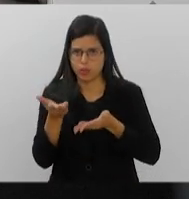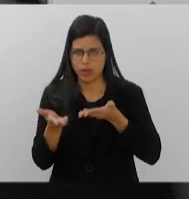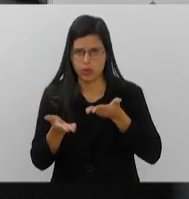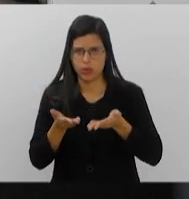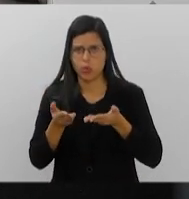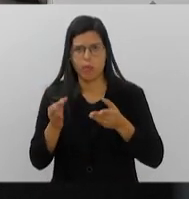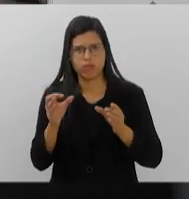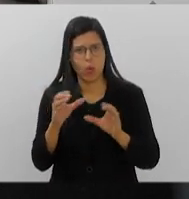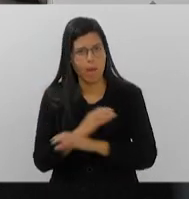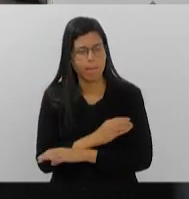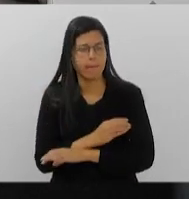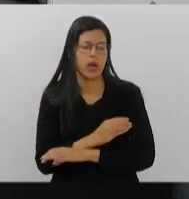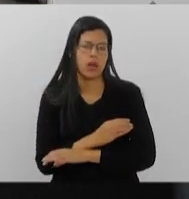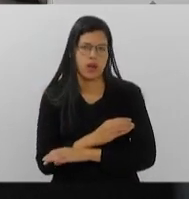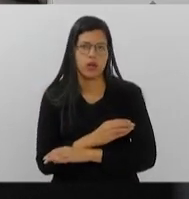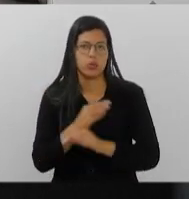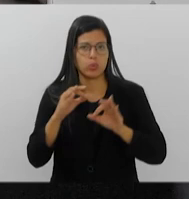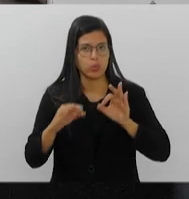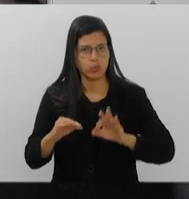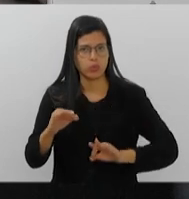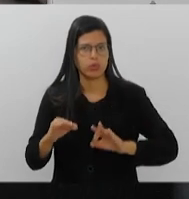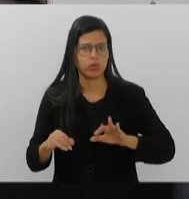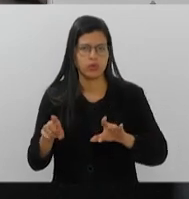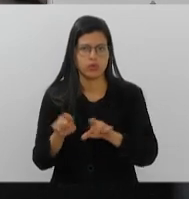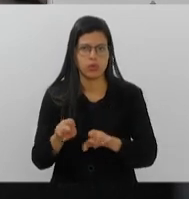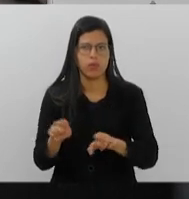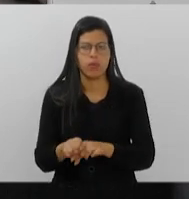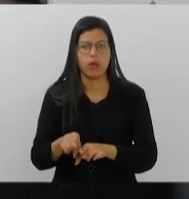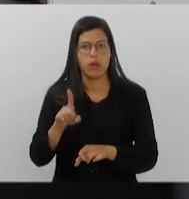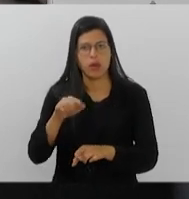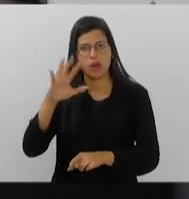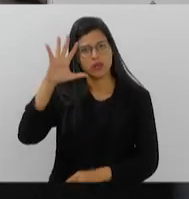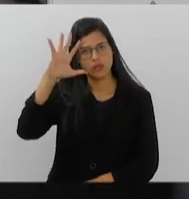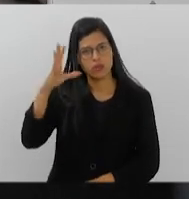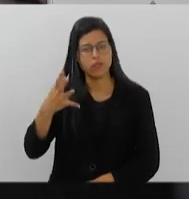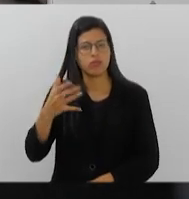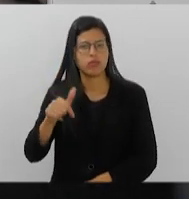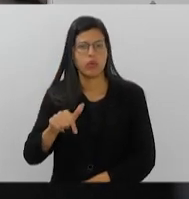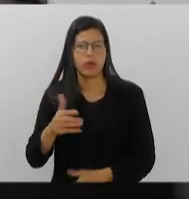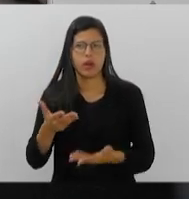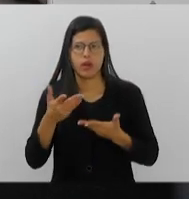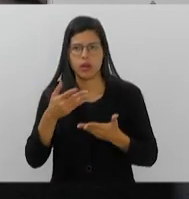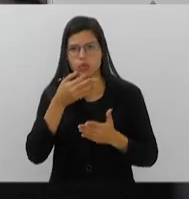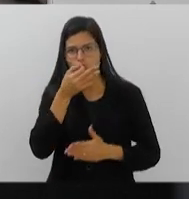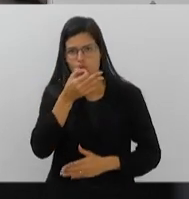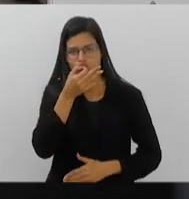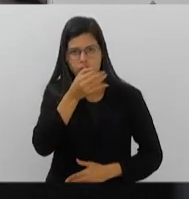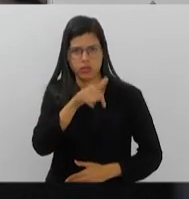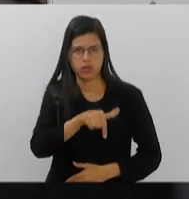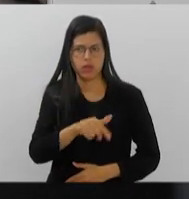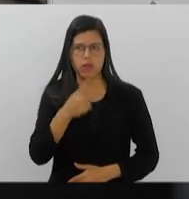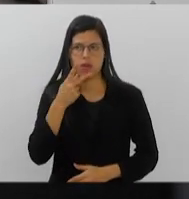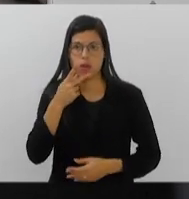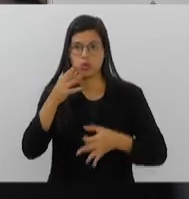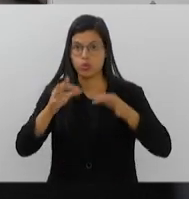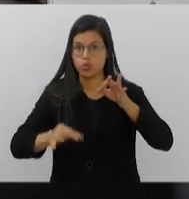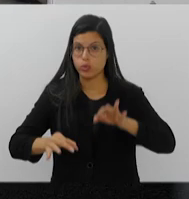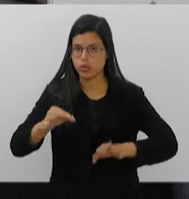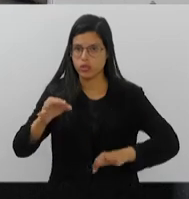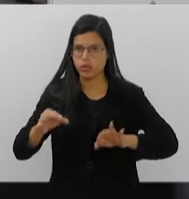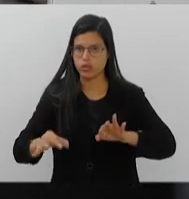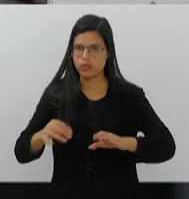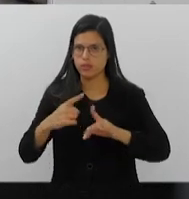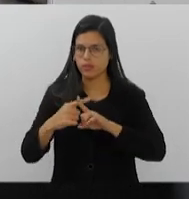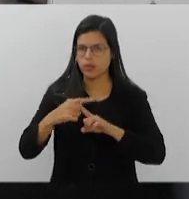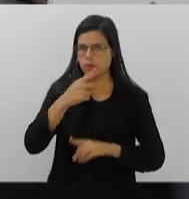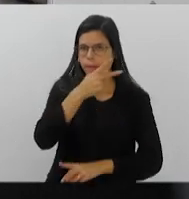e justo. Esta é a grande chave que eu gostaria de colocar aqui como sugestão na palavra. Justiça. Porque estas